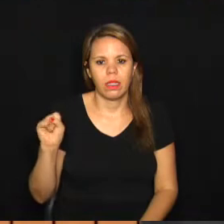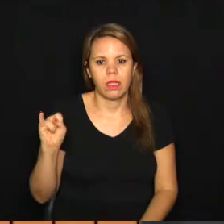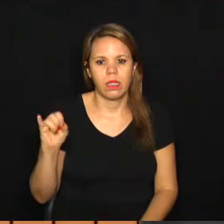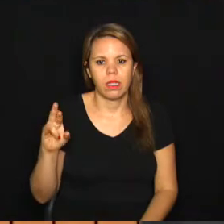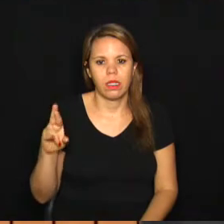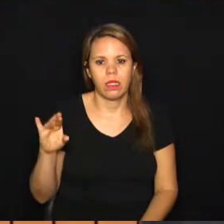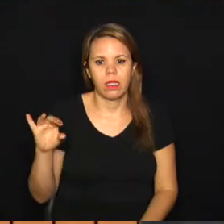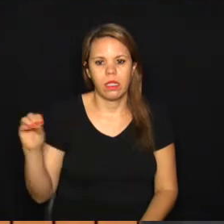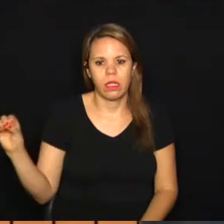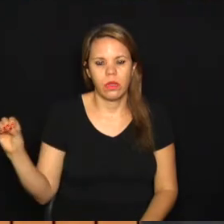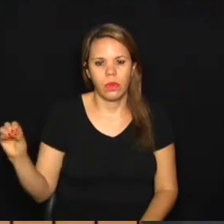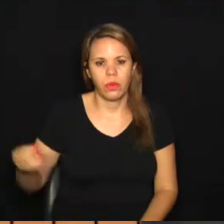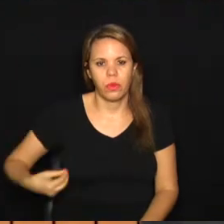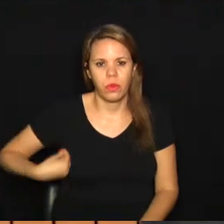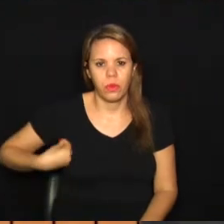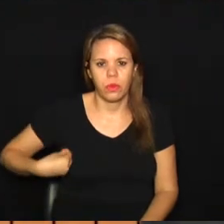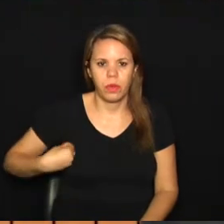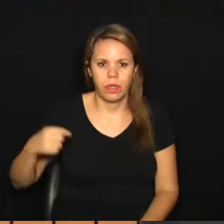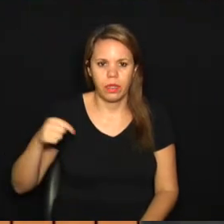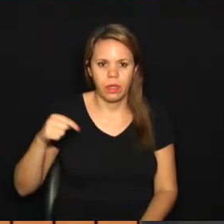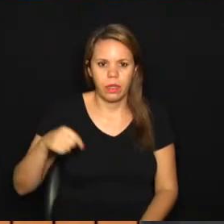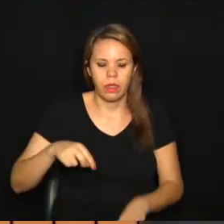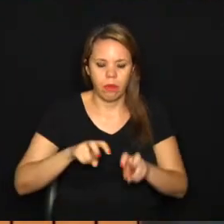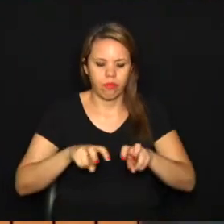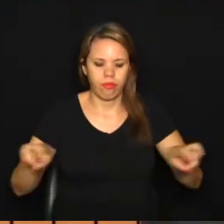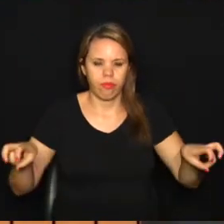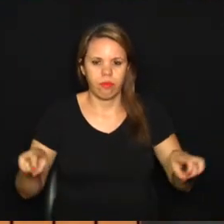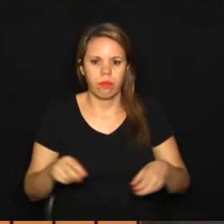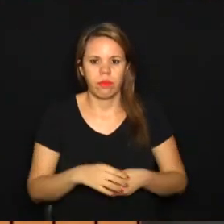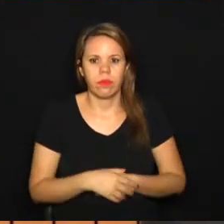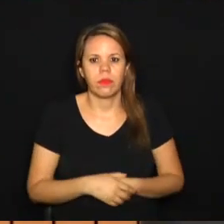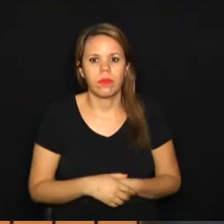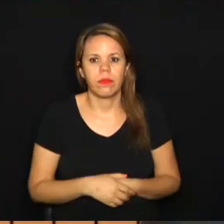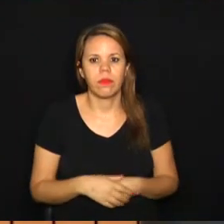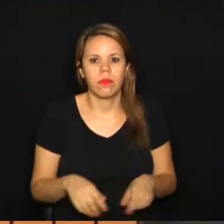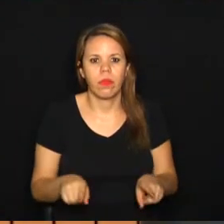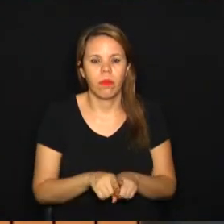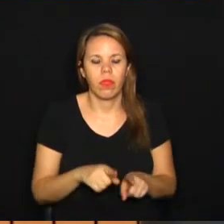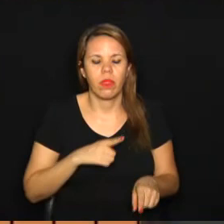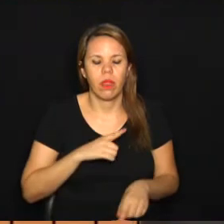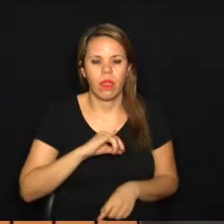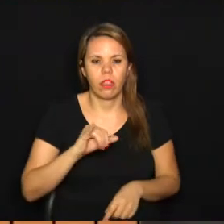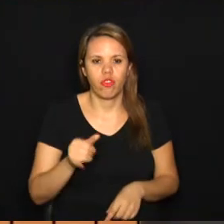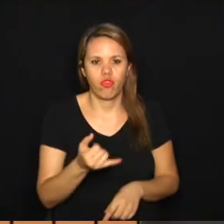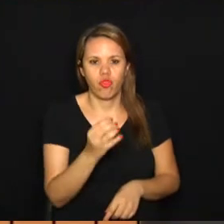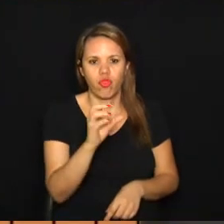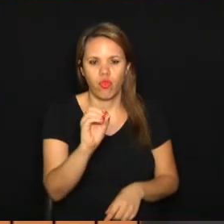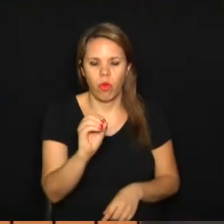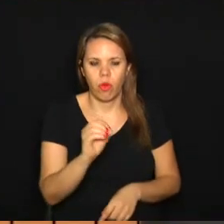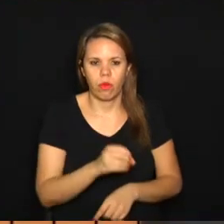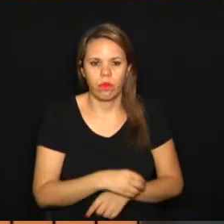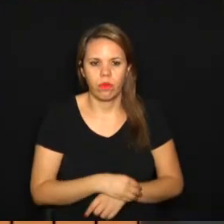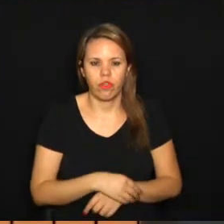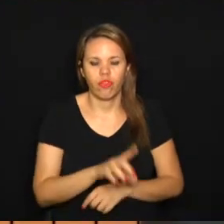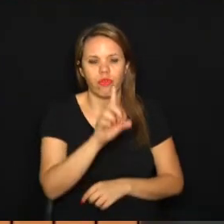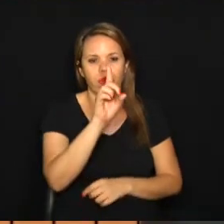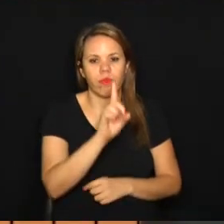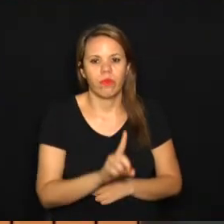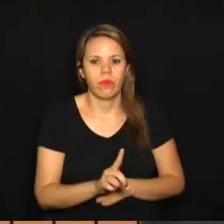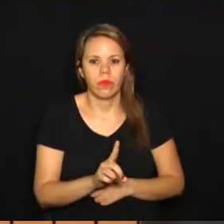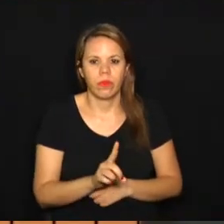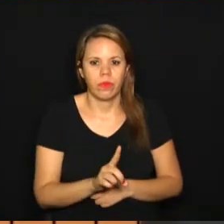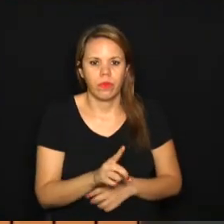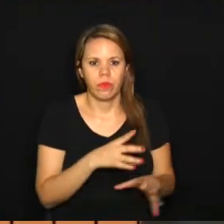Sintra, presente nesta mesa, onde também temos o João Carlos Ribeiro da Silva, que é diretor